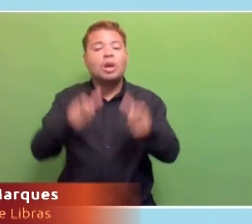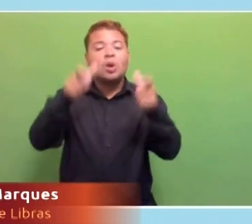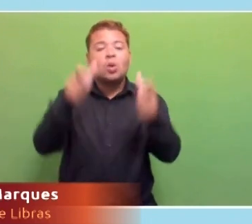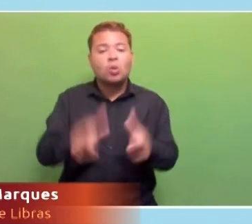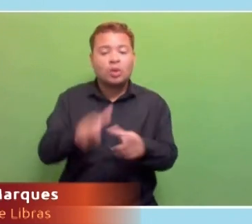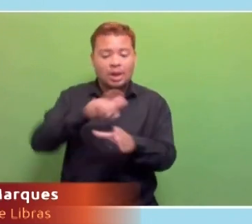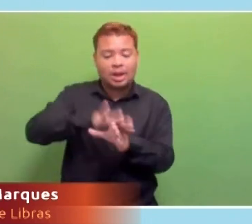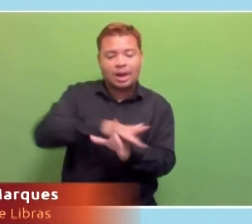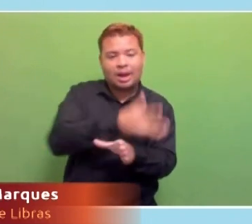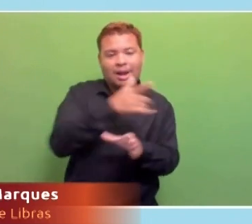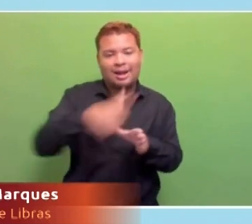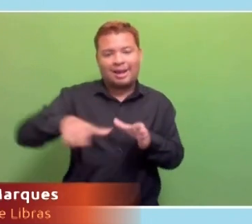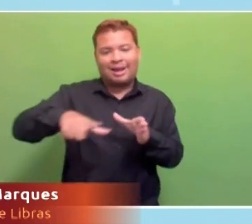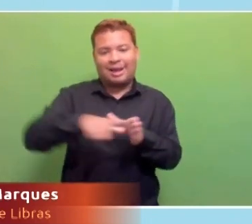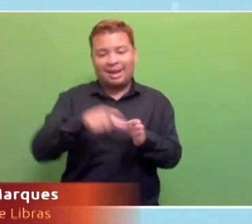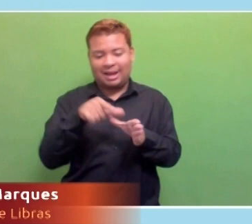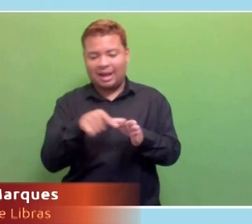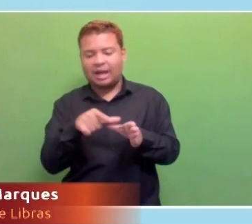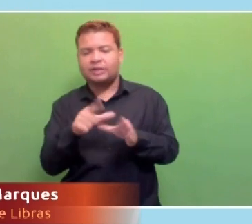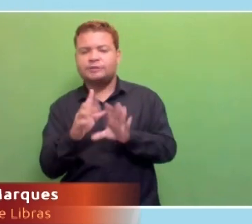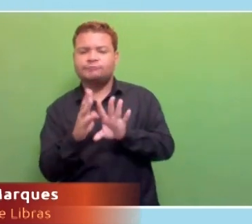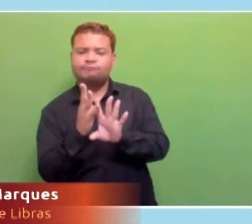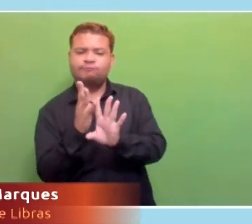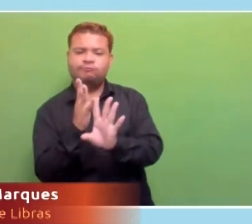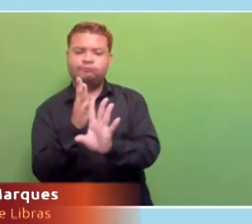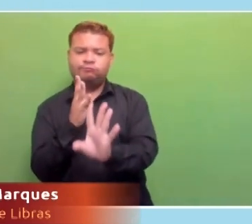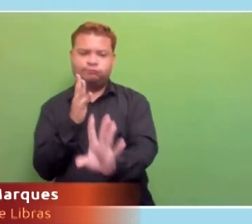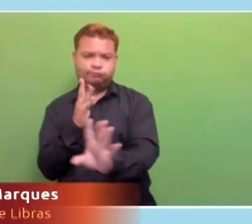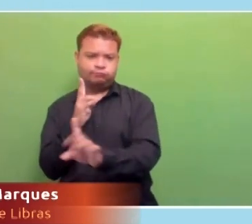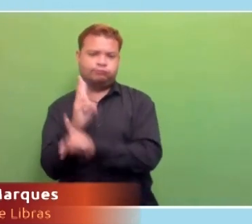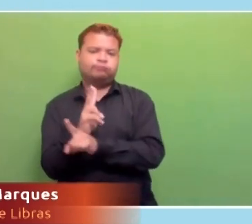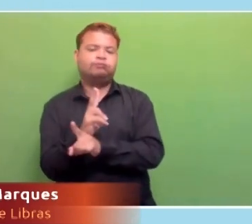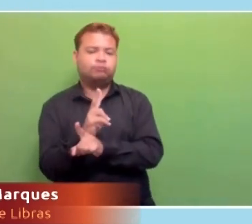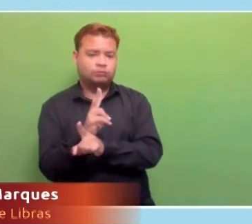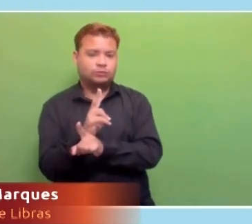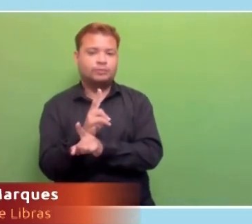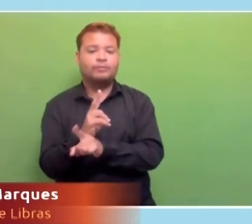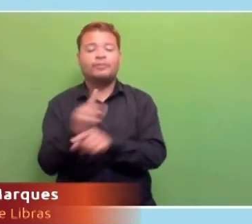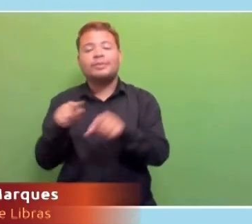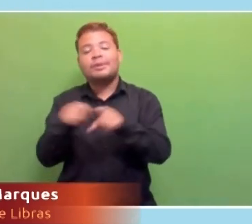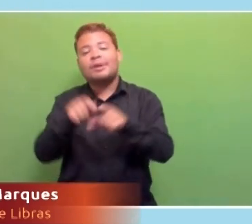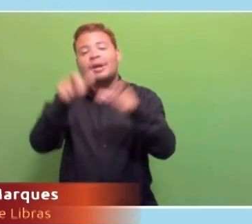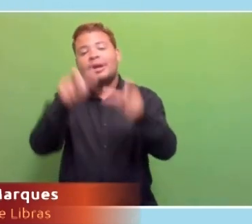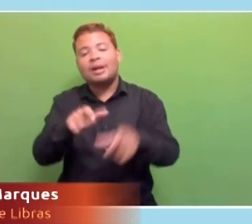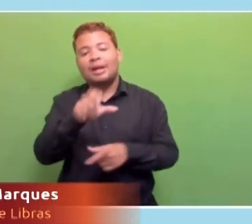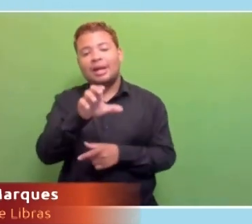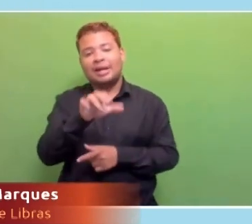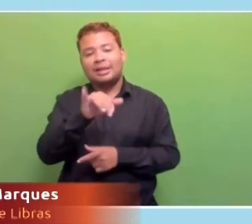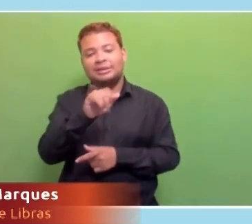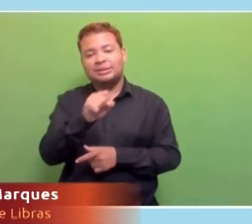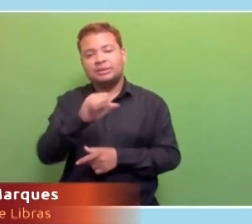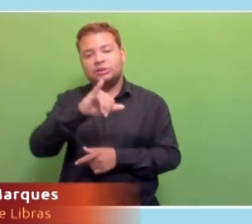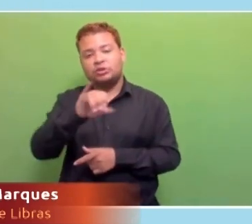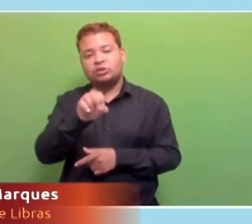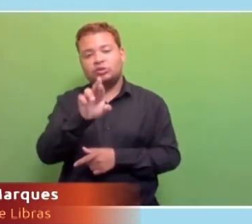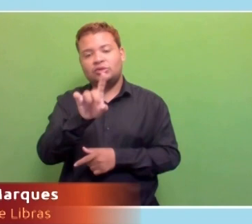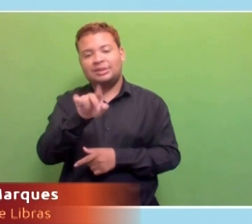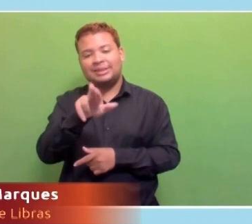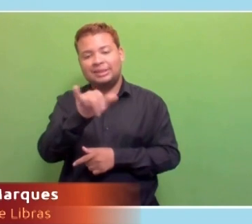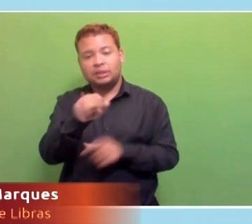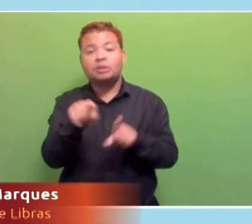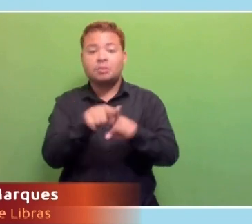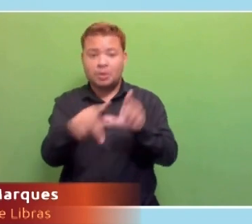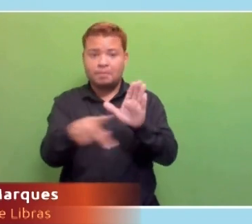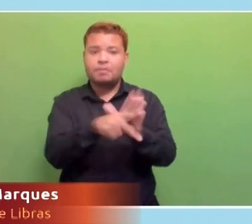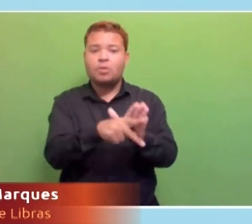esses efetivos, especialmente uma parte desses efetivos, especialmente para a Cisjordânia, que é uma outra parte da Palestina, e